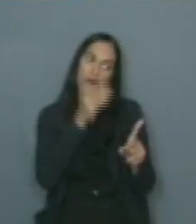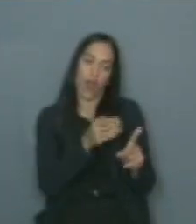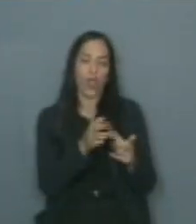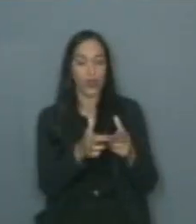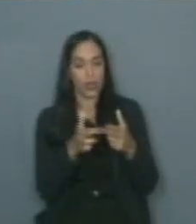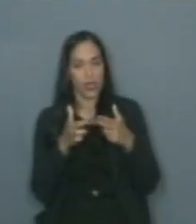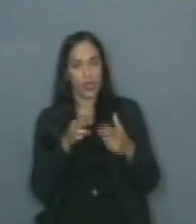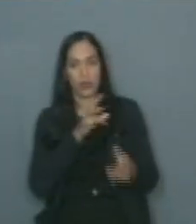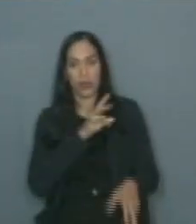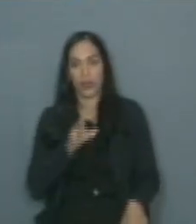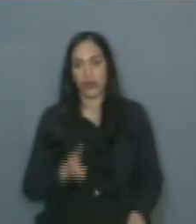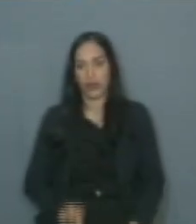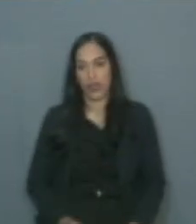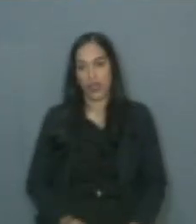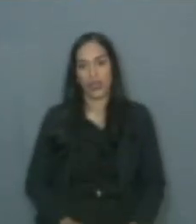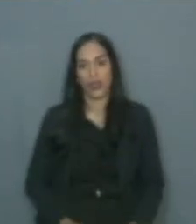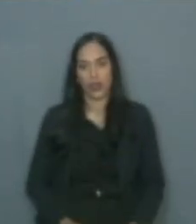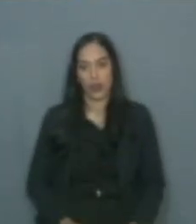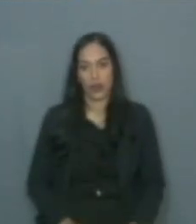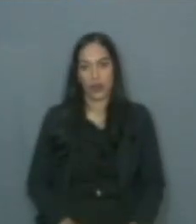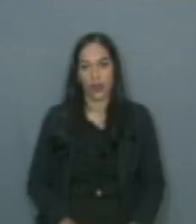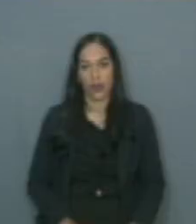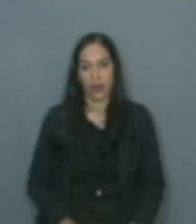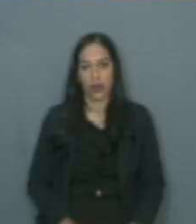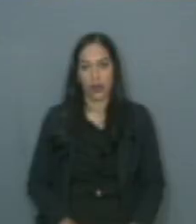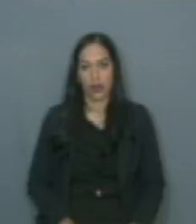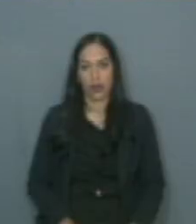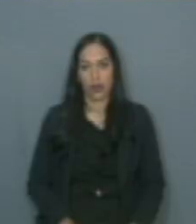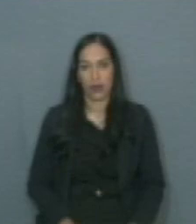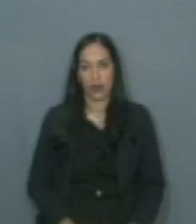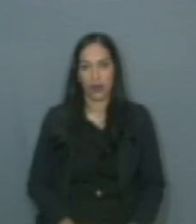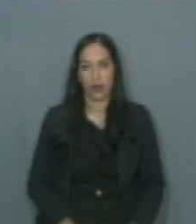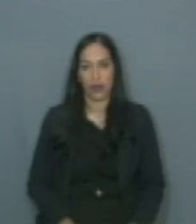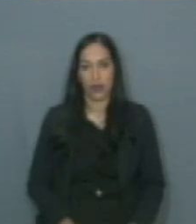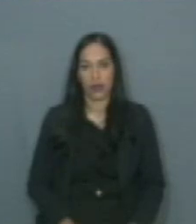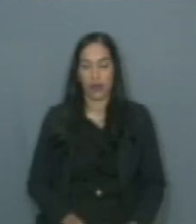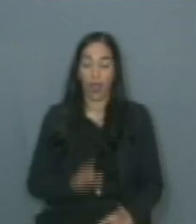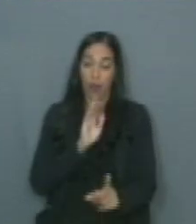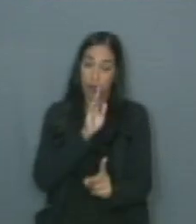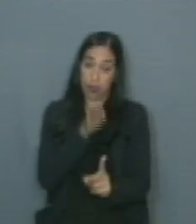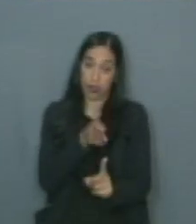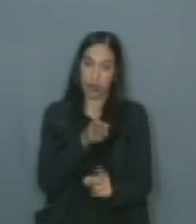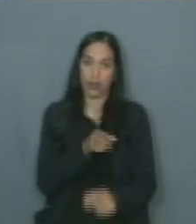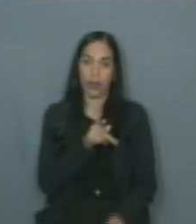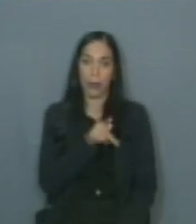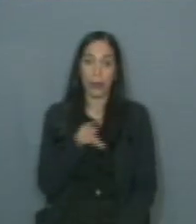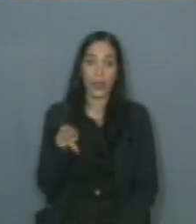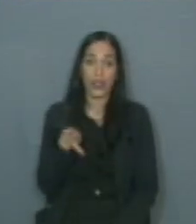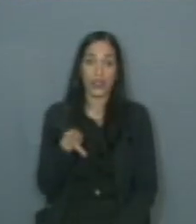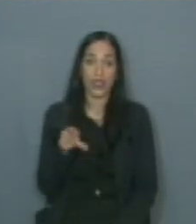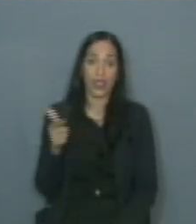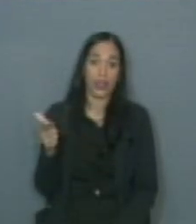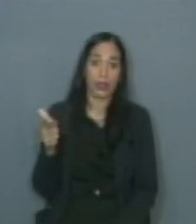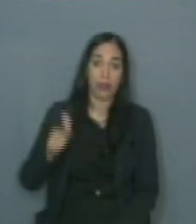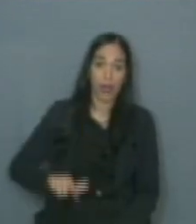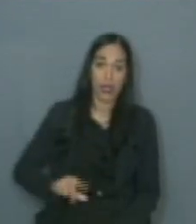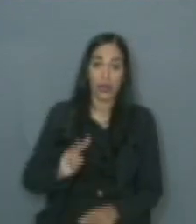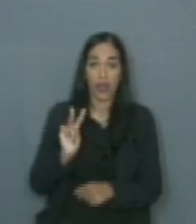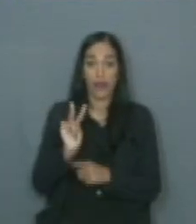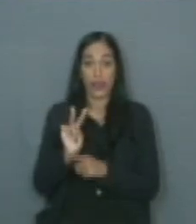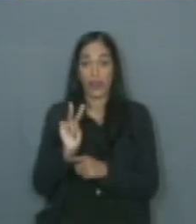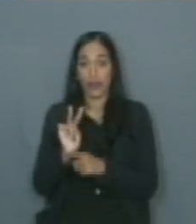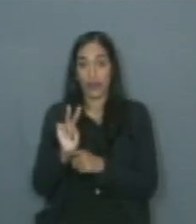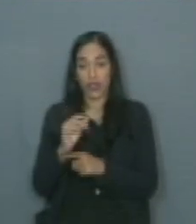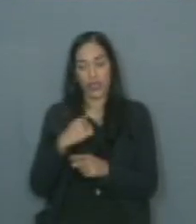e virar para o plenário da casa. Perfeito, presidente. Presidente, quero falar aqui mais uma vez sobre uma fiscalização